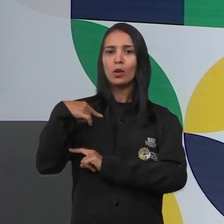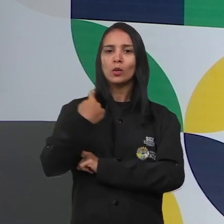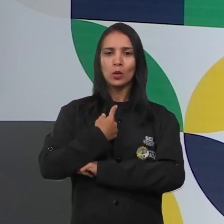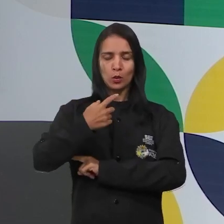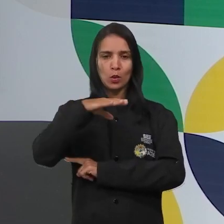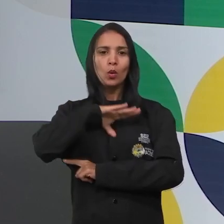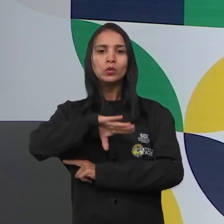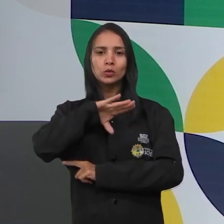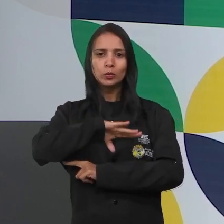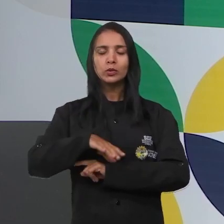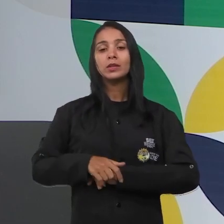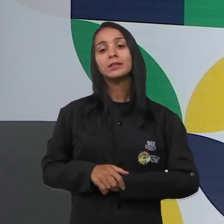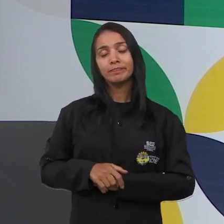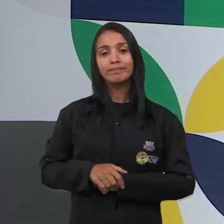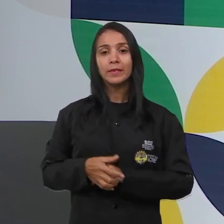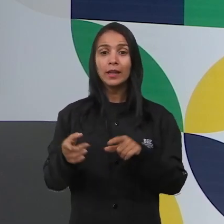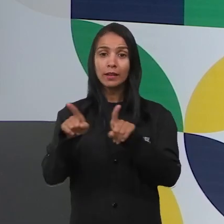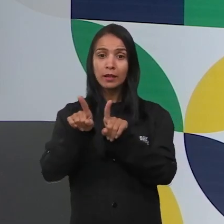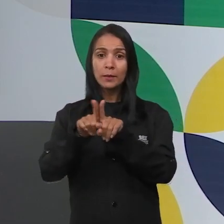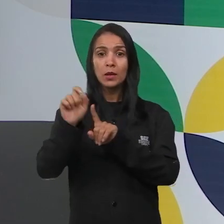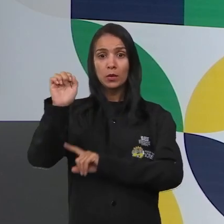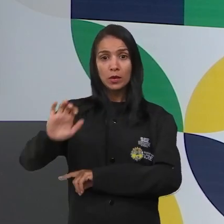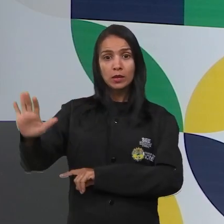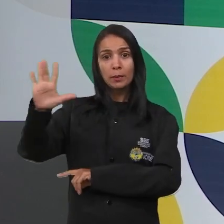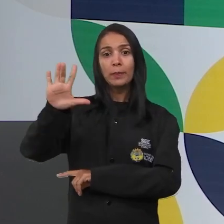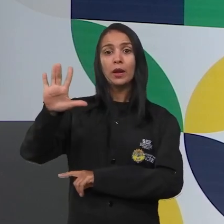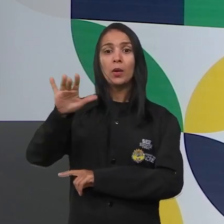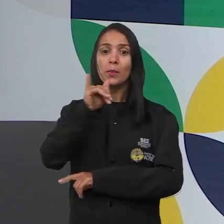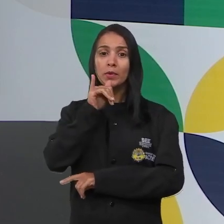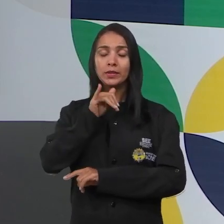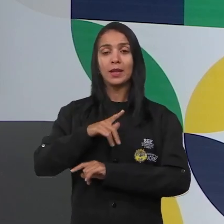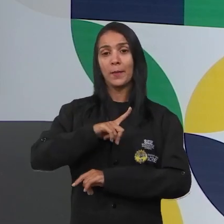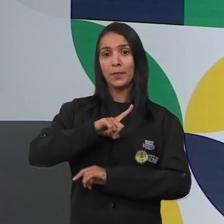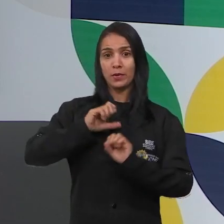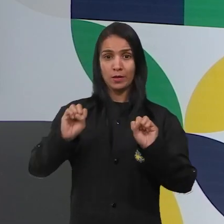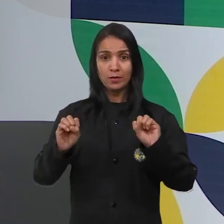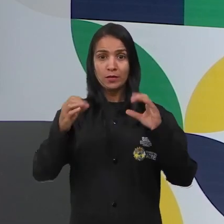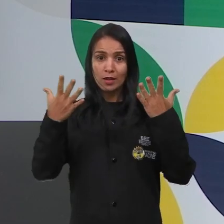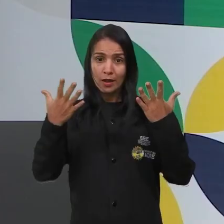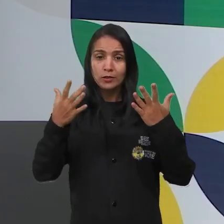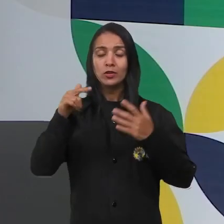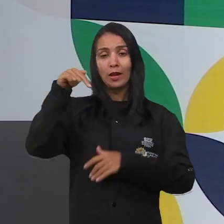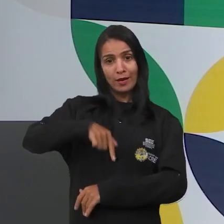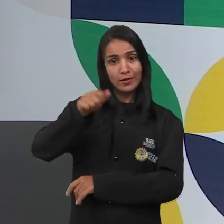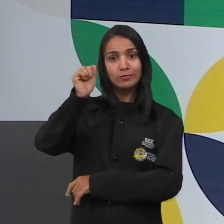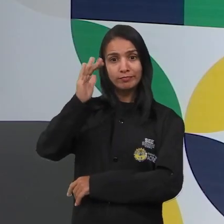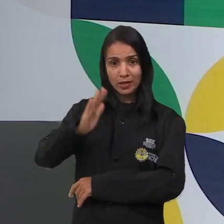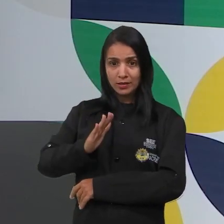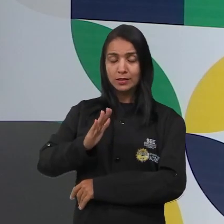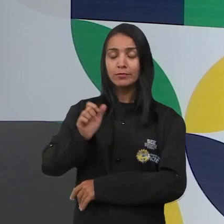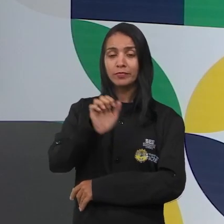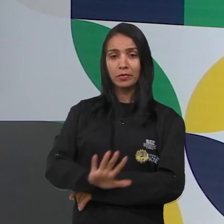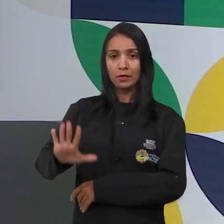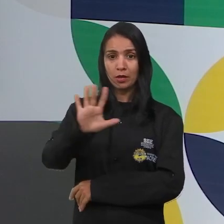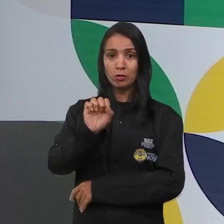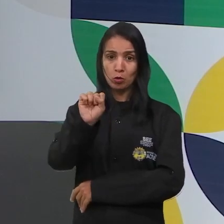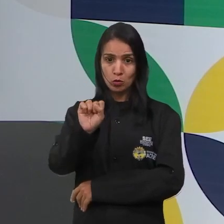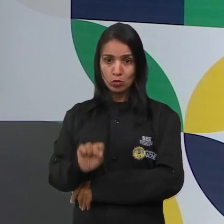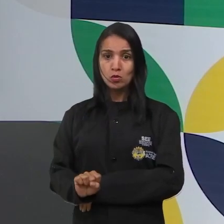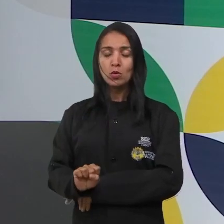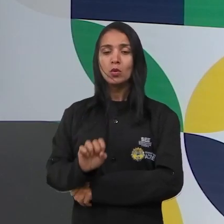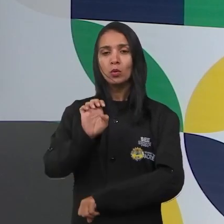também consigo as suas tradições. Existem festas, inclusive, aqui no Brasil, que são